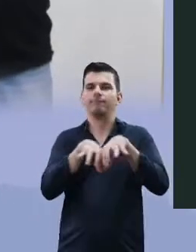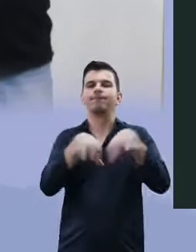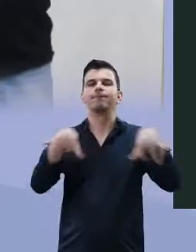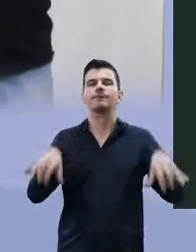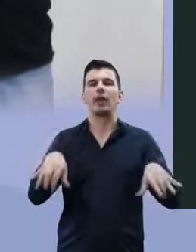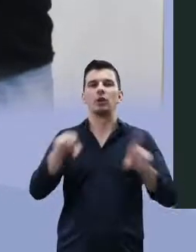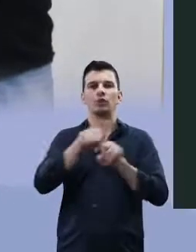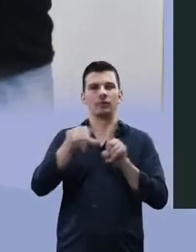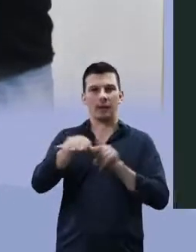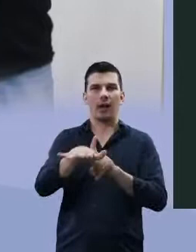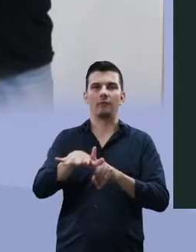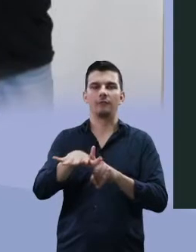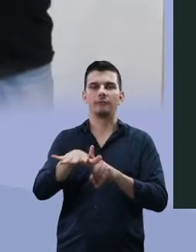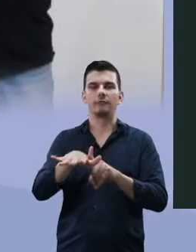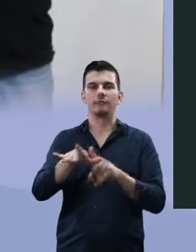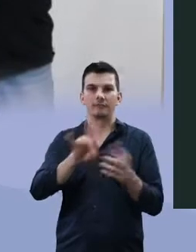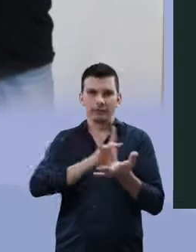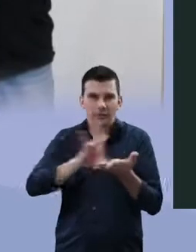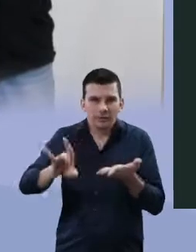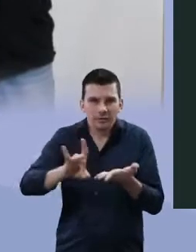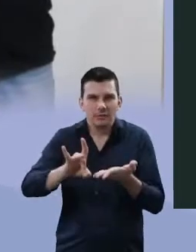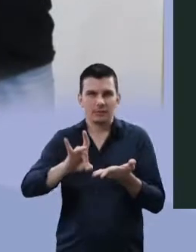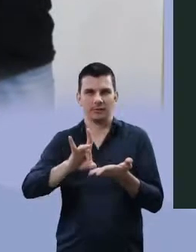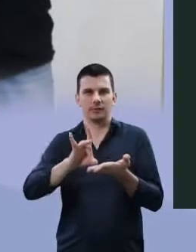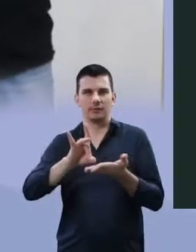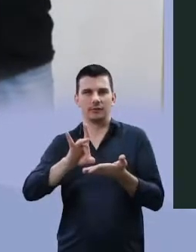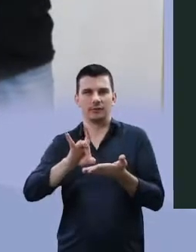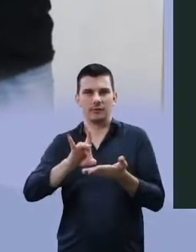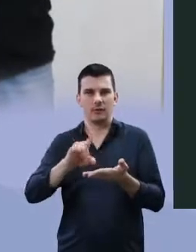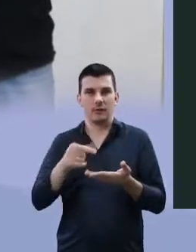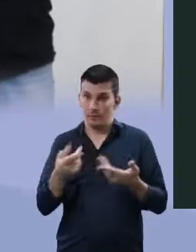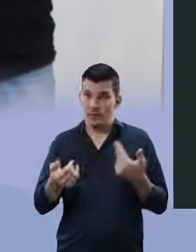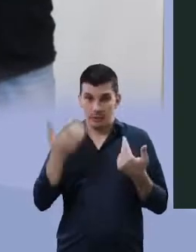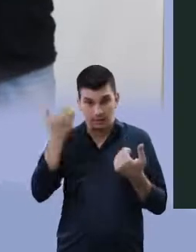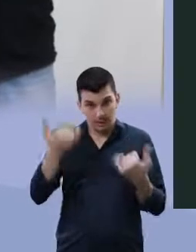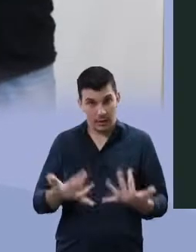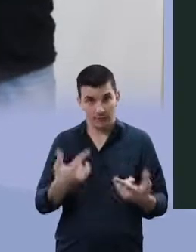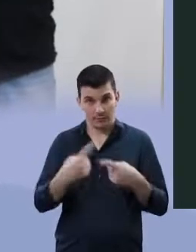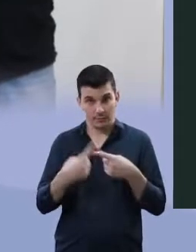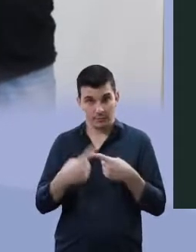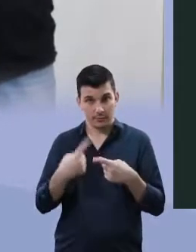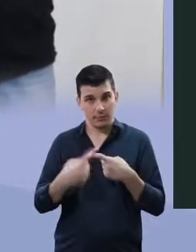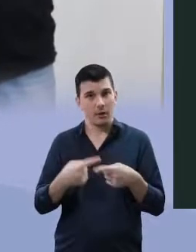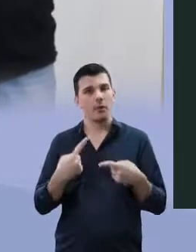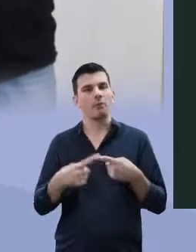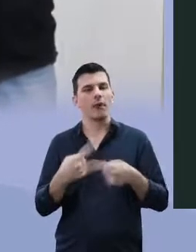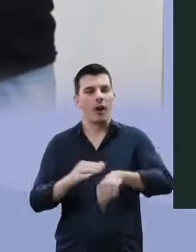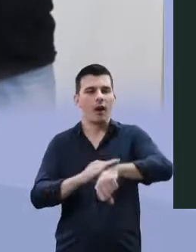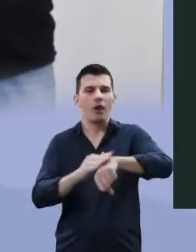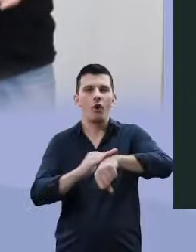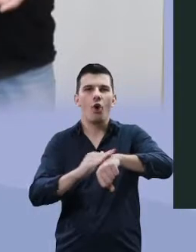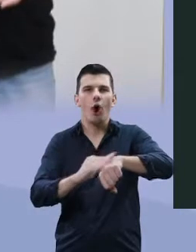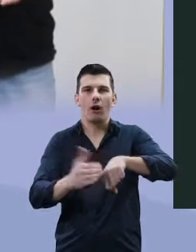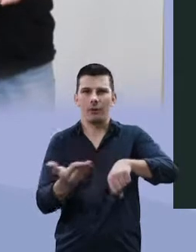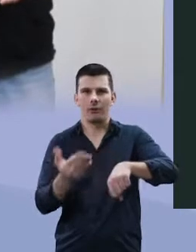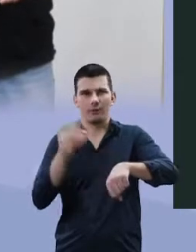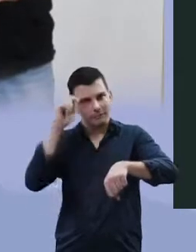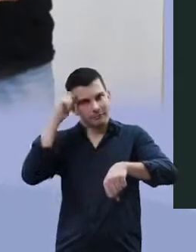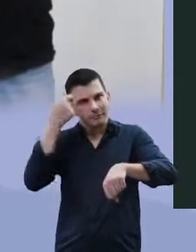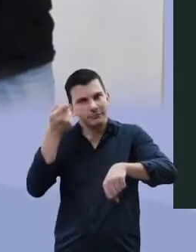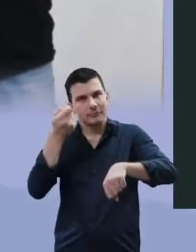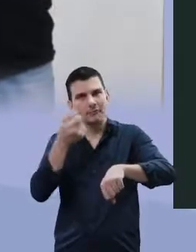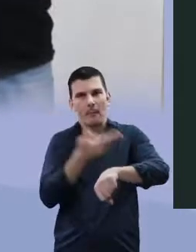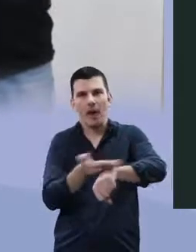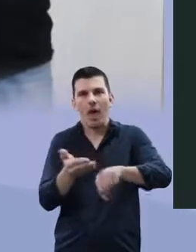estabelecer uma diferenciação social, né? E a gente vai entender o porquê disso a partir da cor da pele,